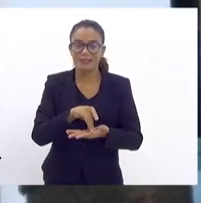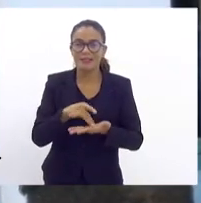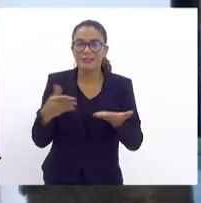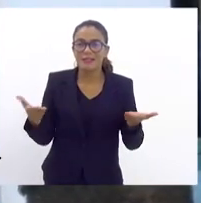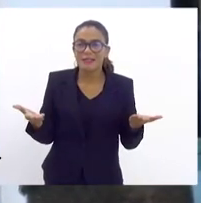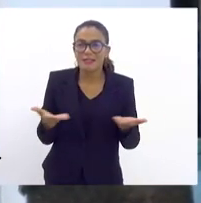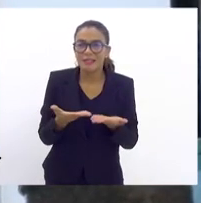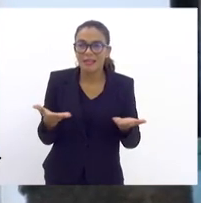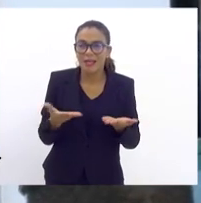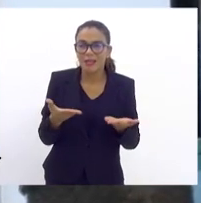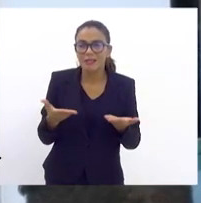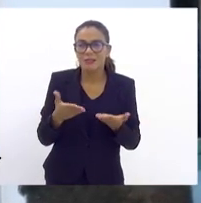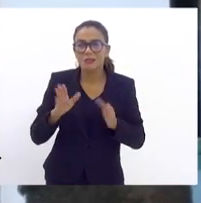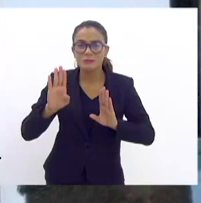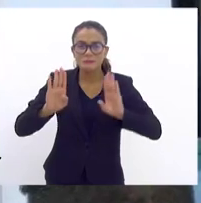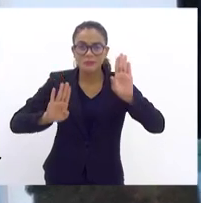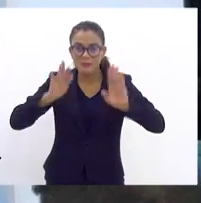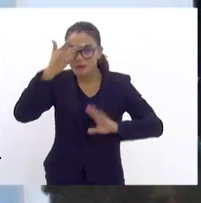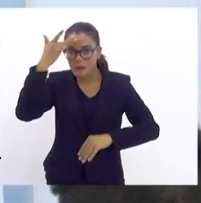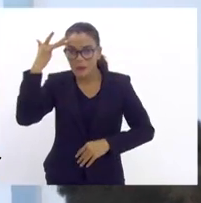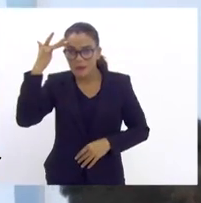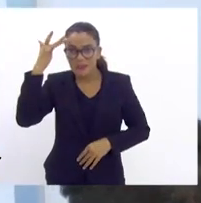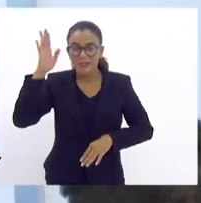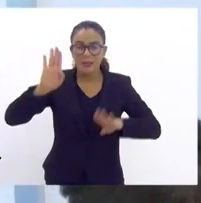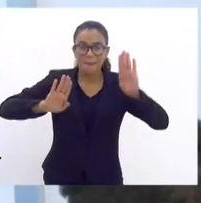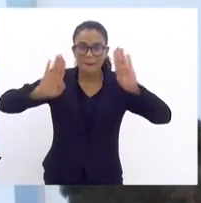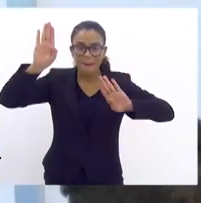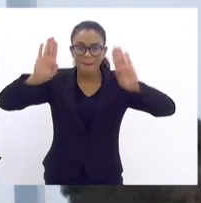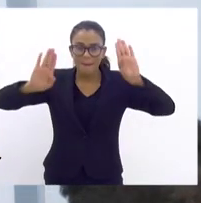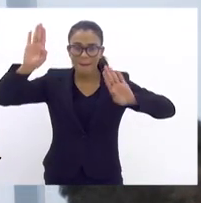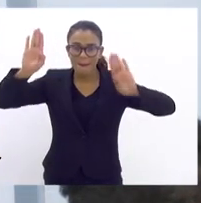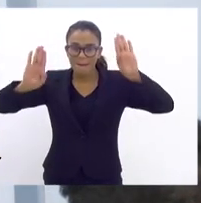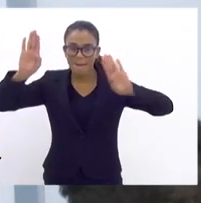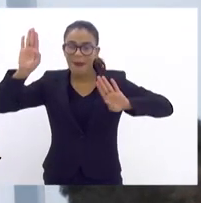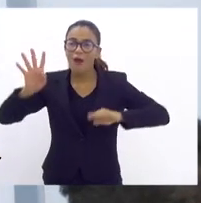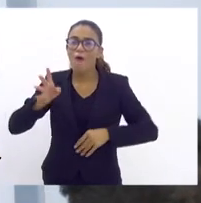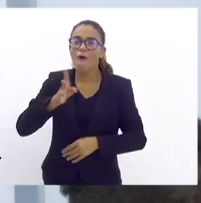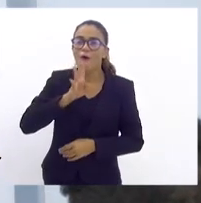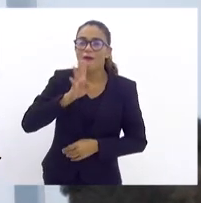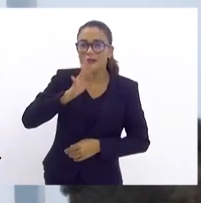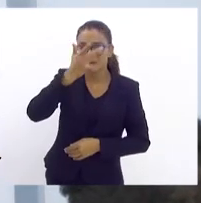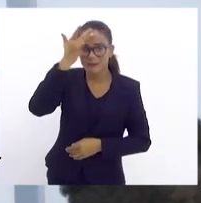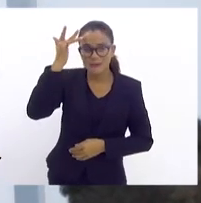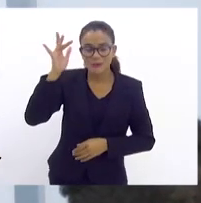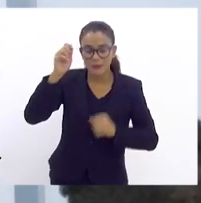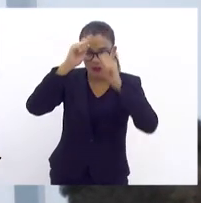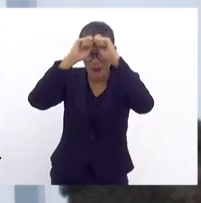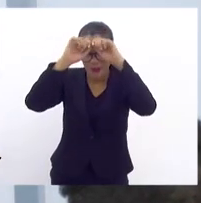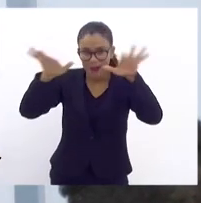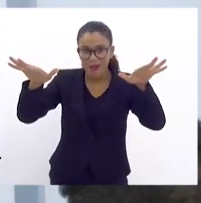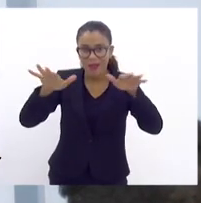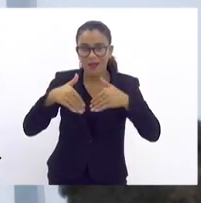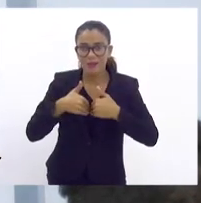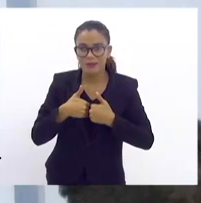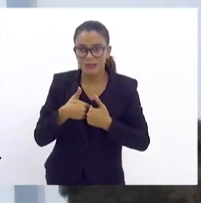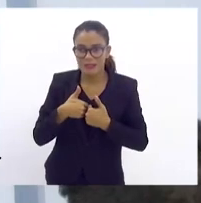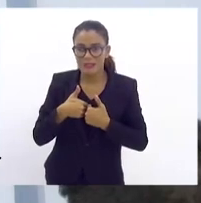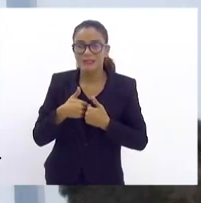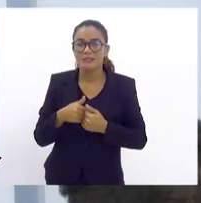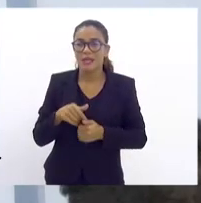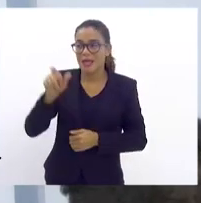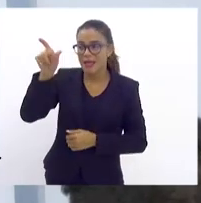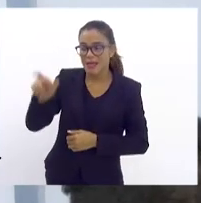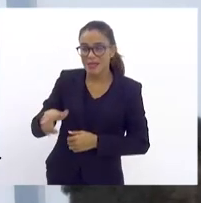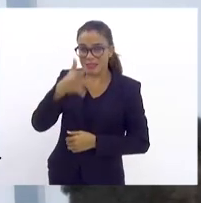aos que levantaram as mãos né por conhecer uma pessoa com autismo se você essa